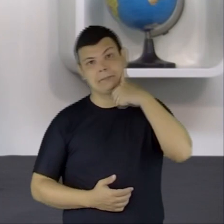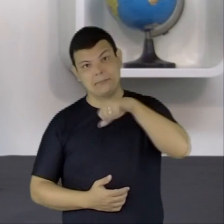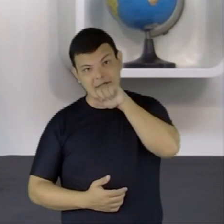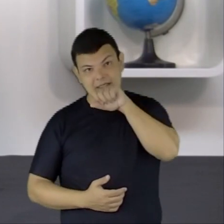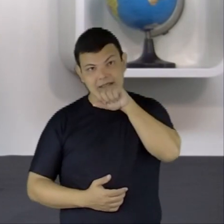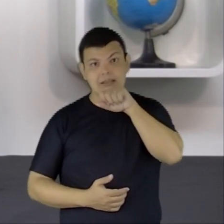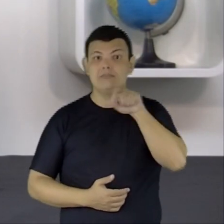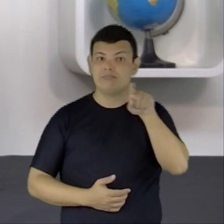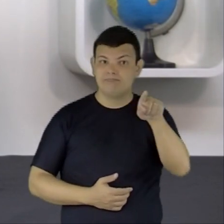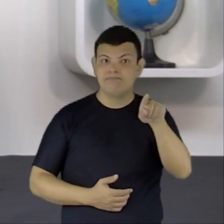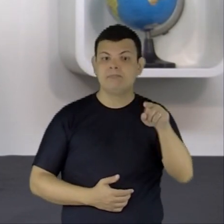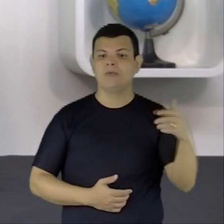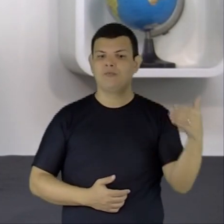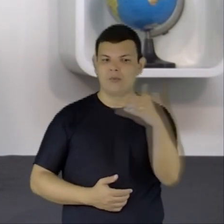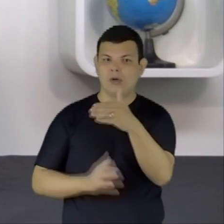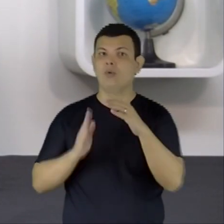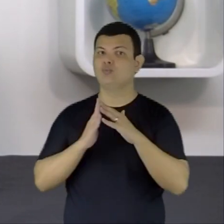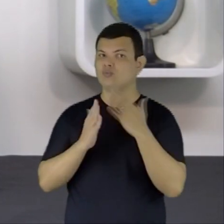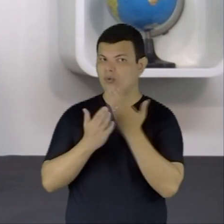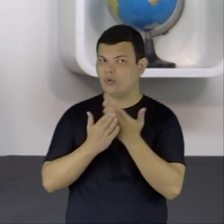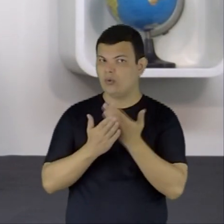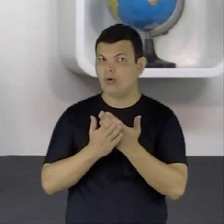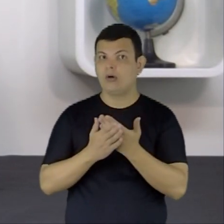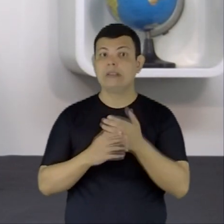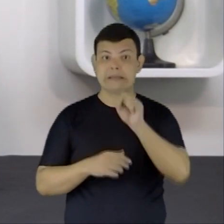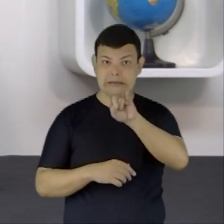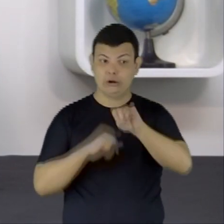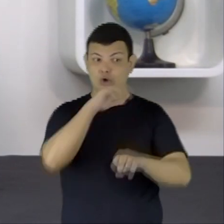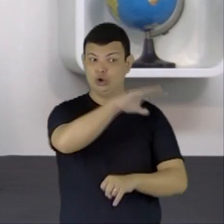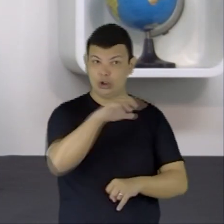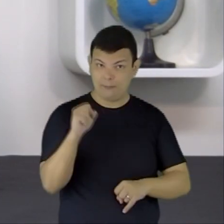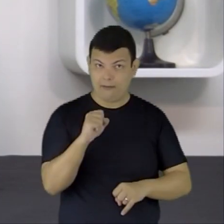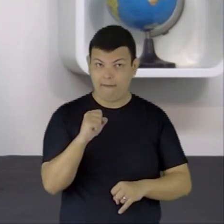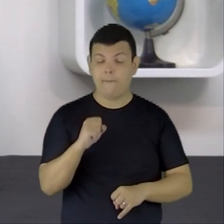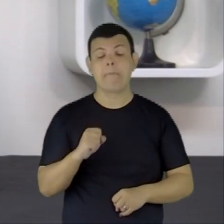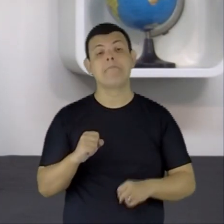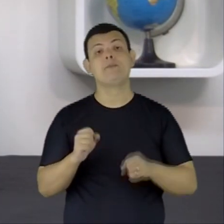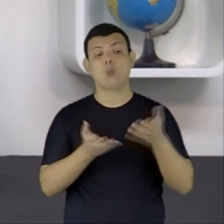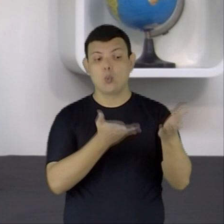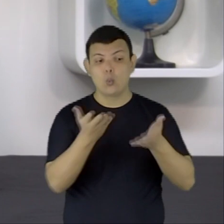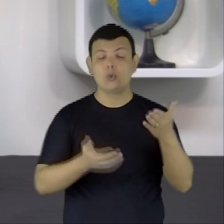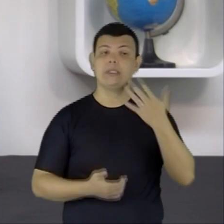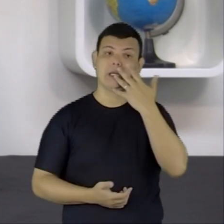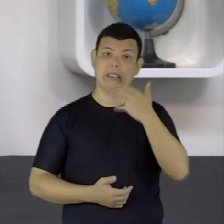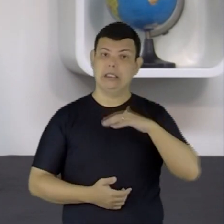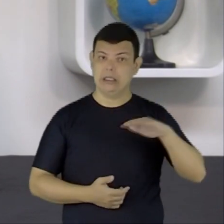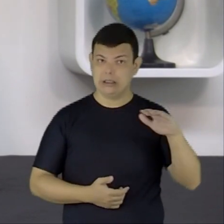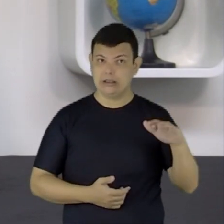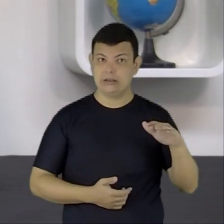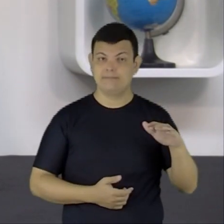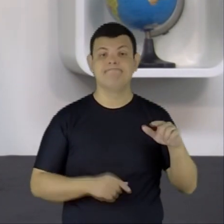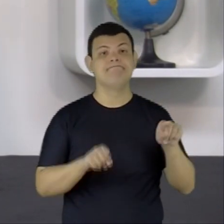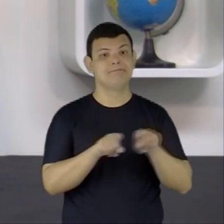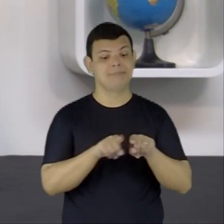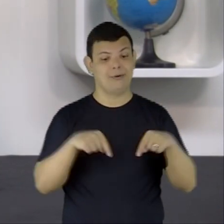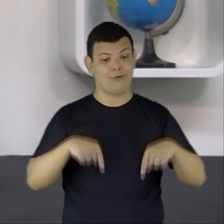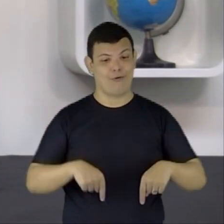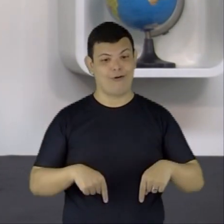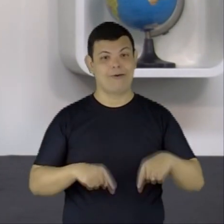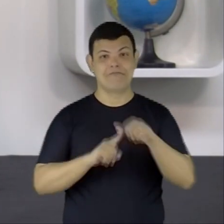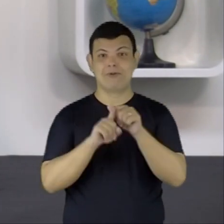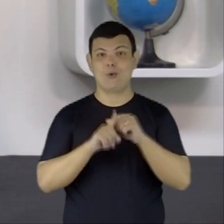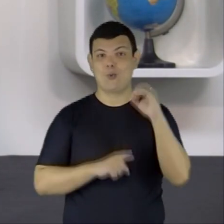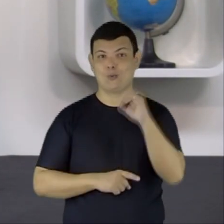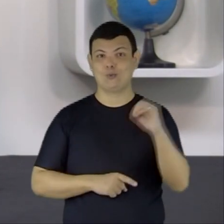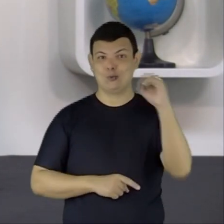mamães, não deixem de comparecer à escola assim que chamados. Cuidem bem das nossas crianças, né? Estamos também no Outubro Rosa, o